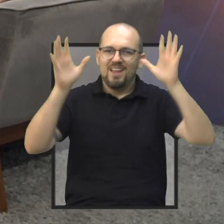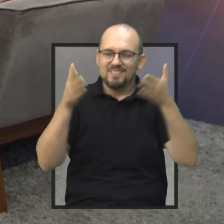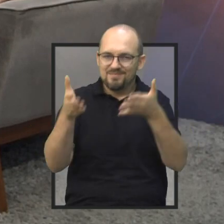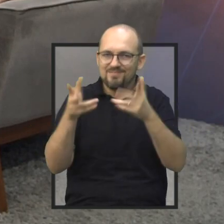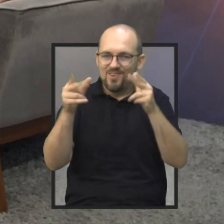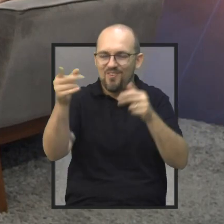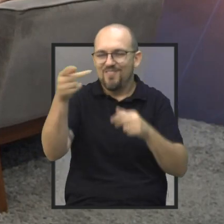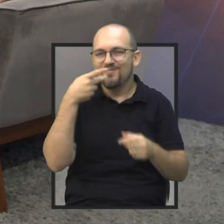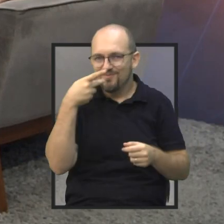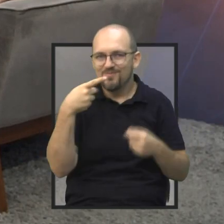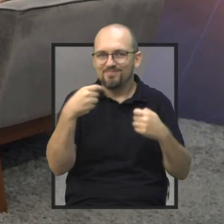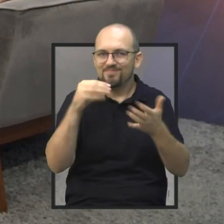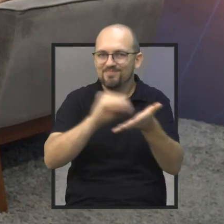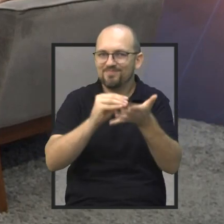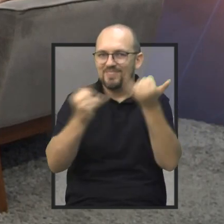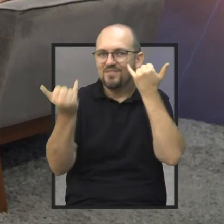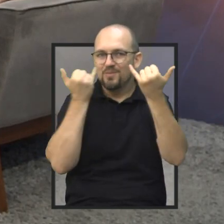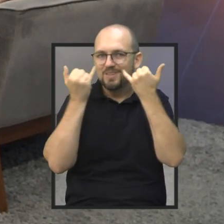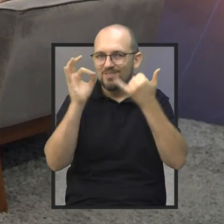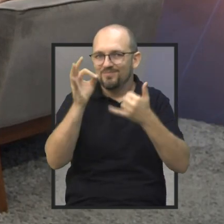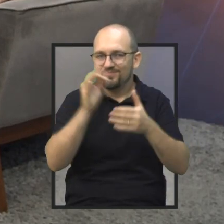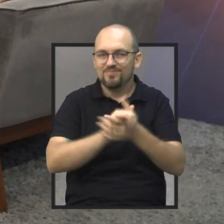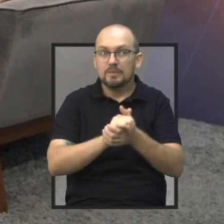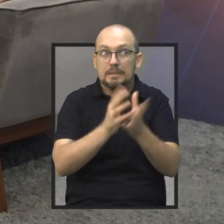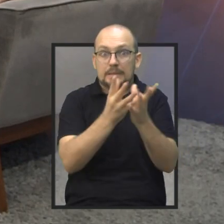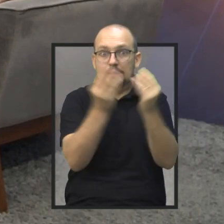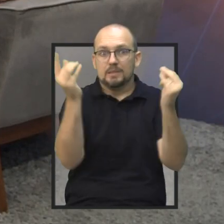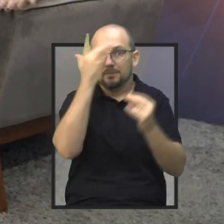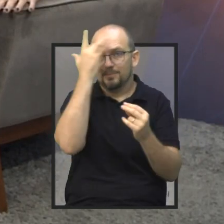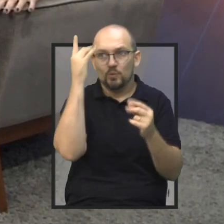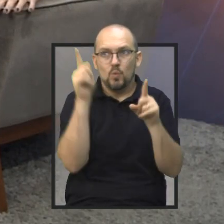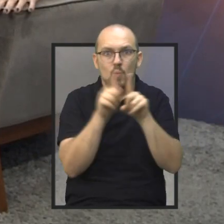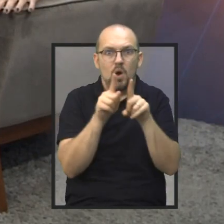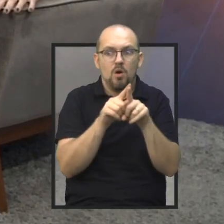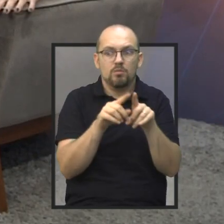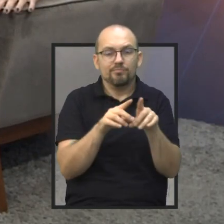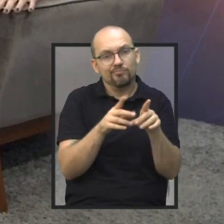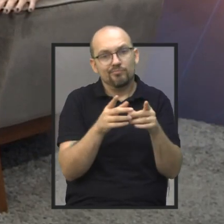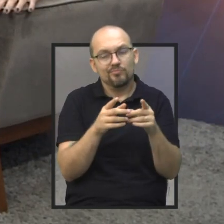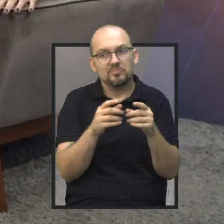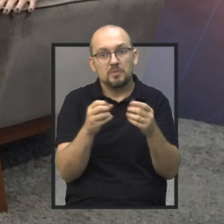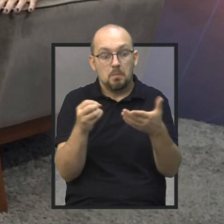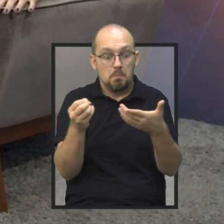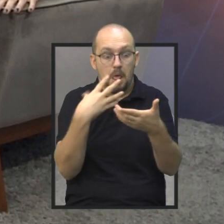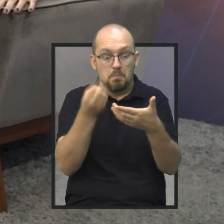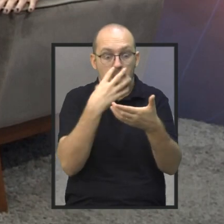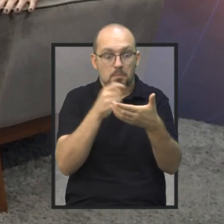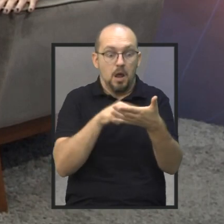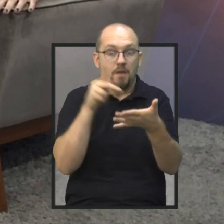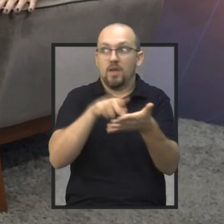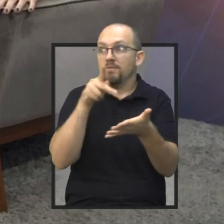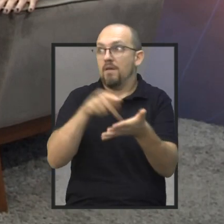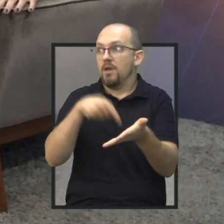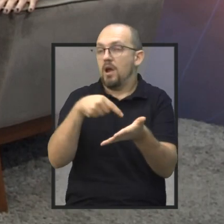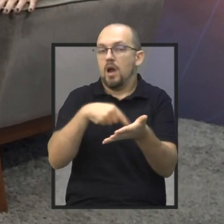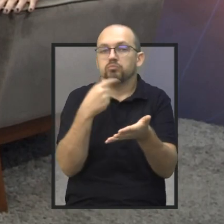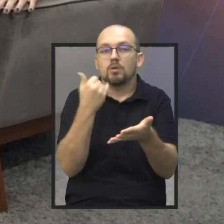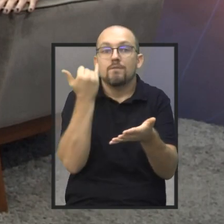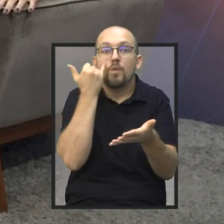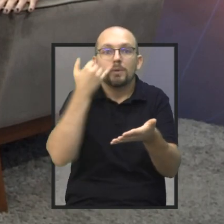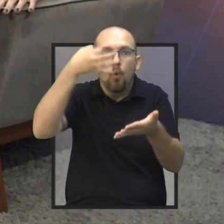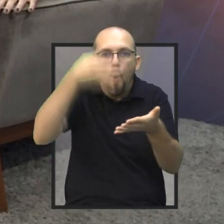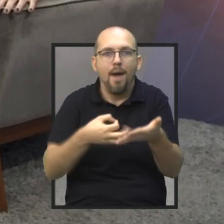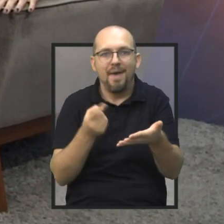né? A gente precisa de informação, porque Sim. muita gente às vezes está contaminado por essas fake news ou até realmente não tem a